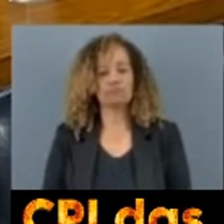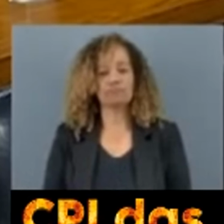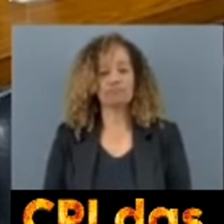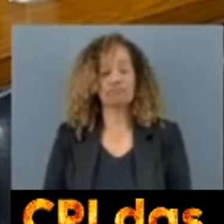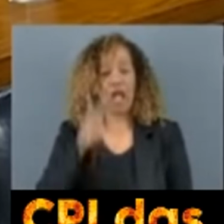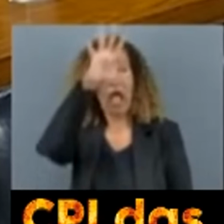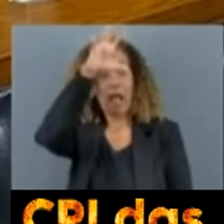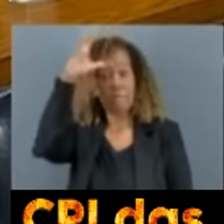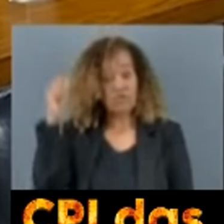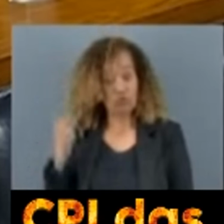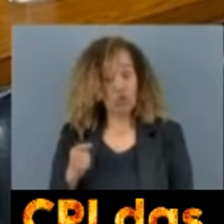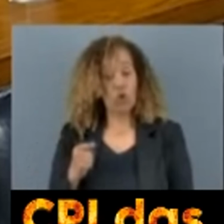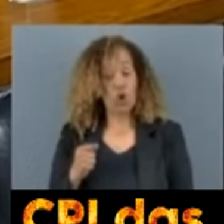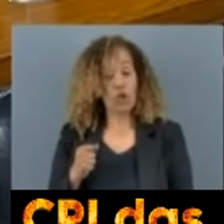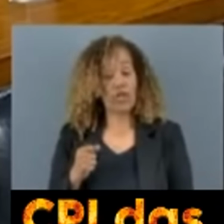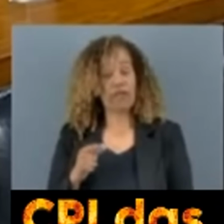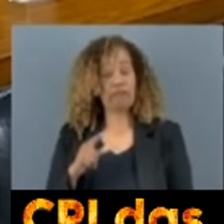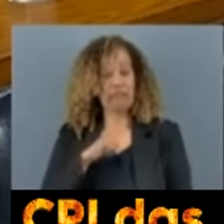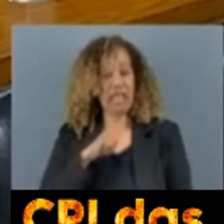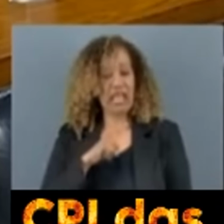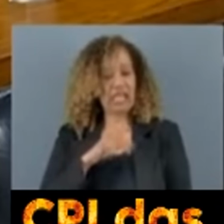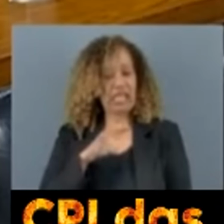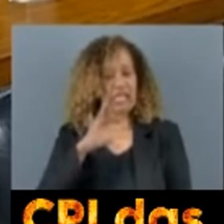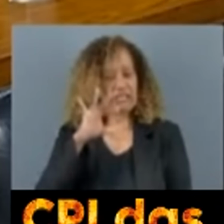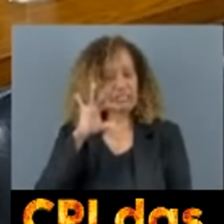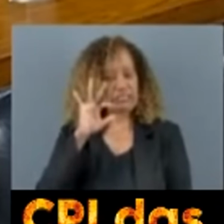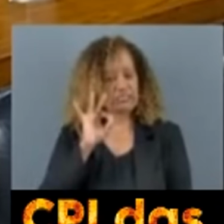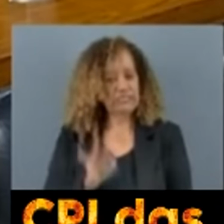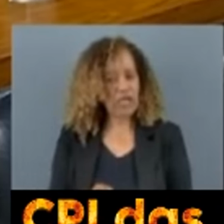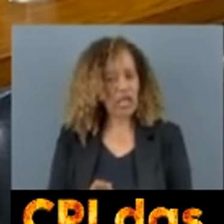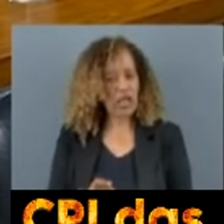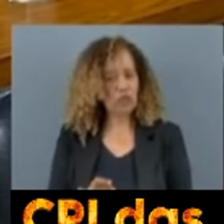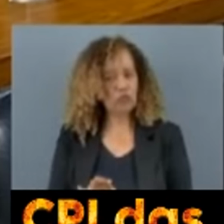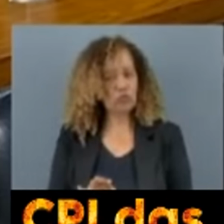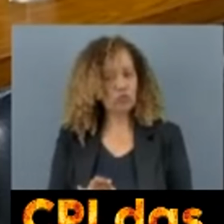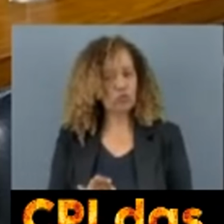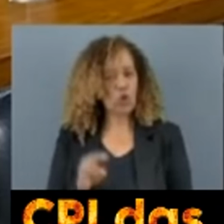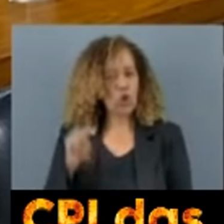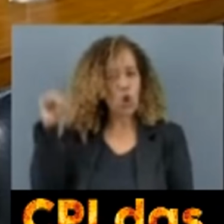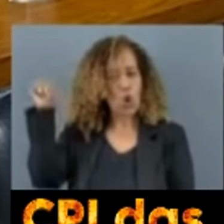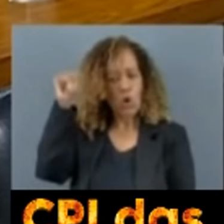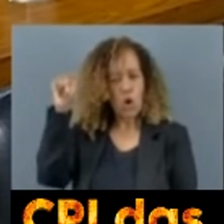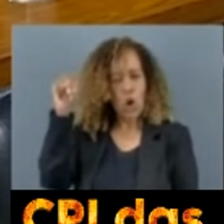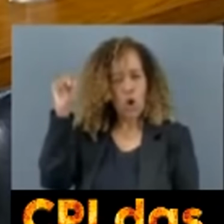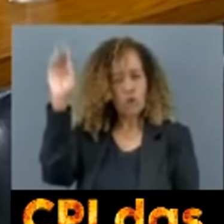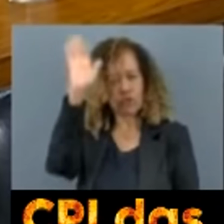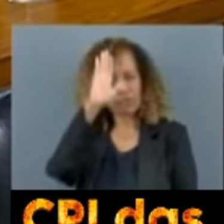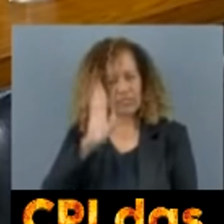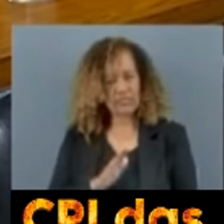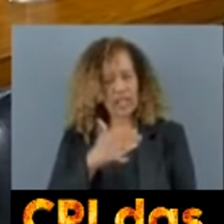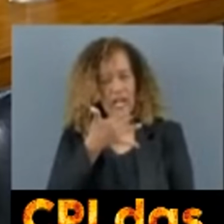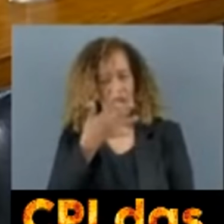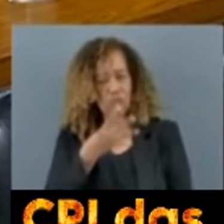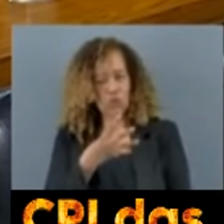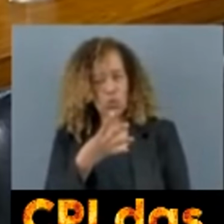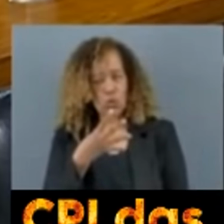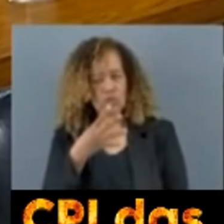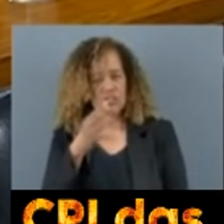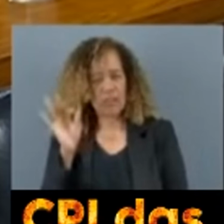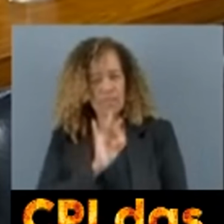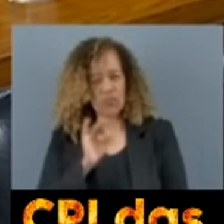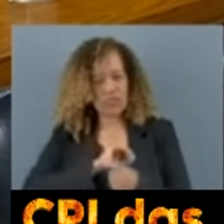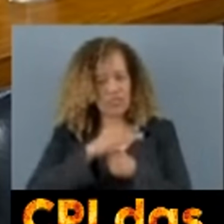A Amazônia, ela tem exatamente, o norte brasileiro, 14% de